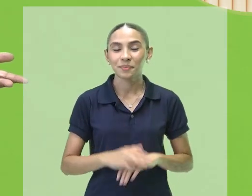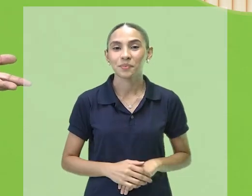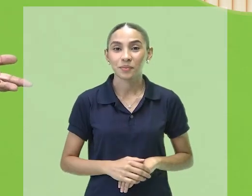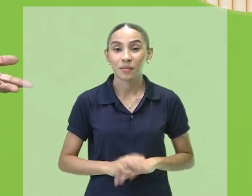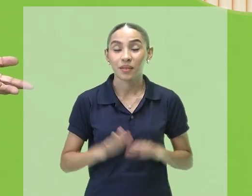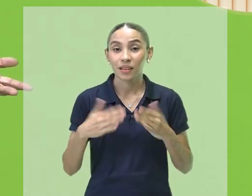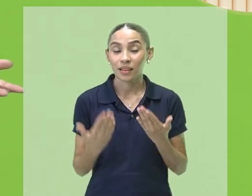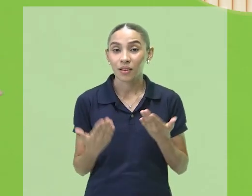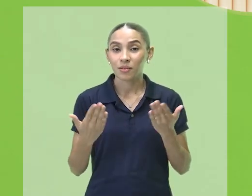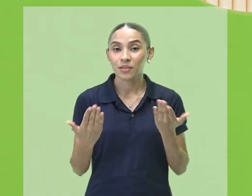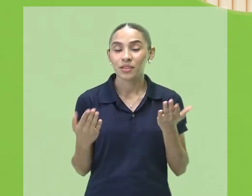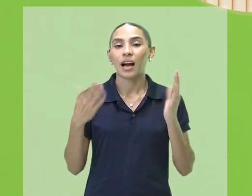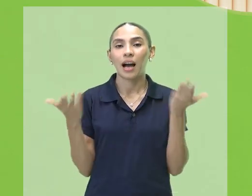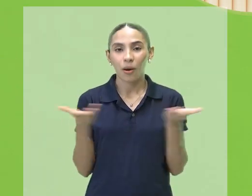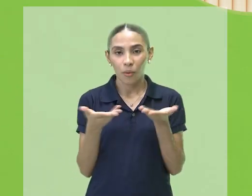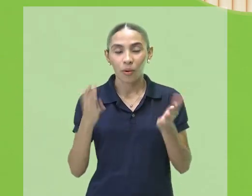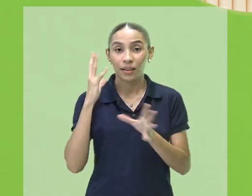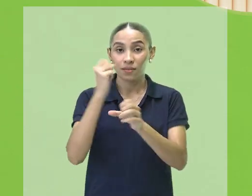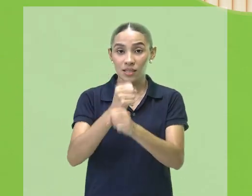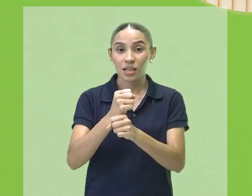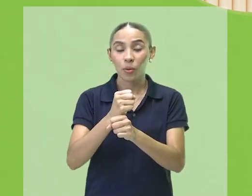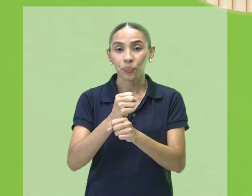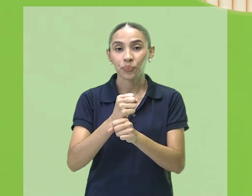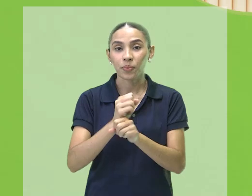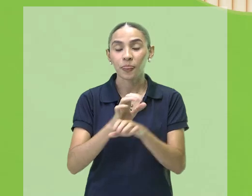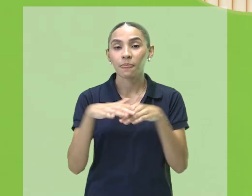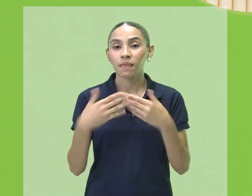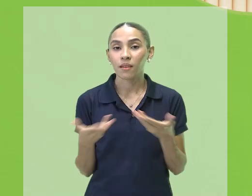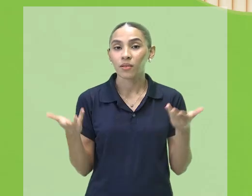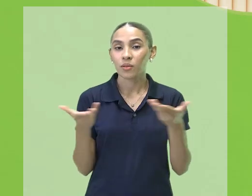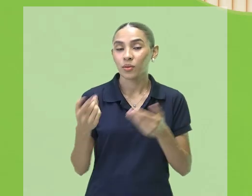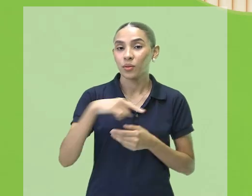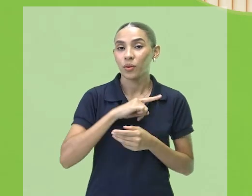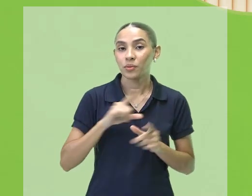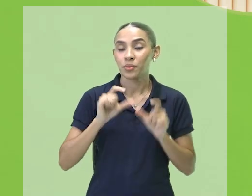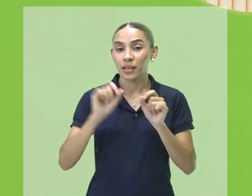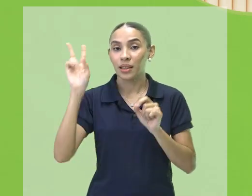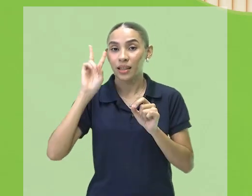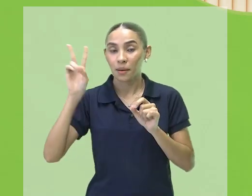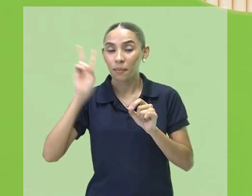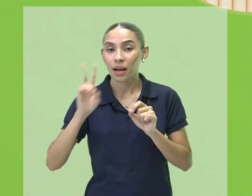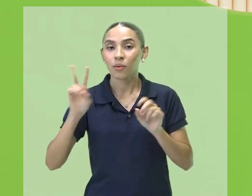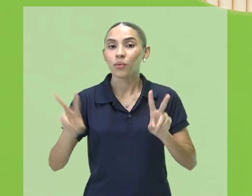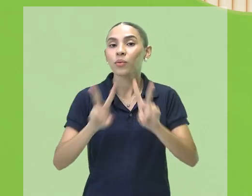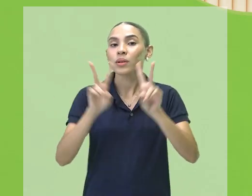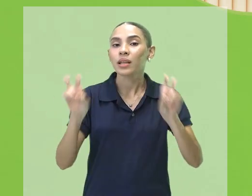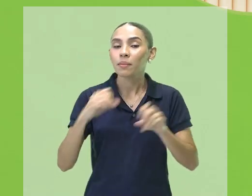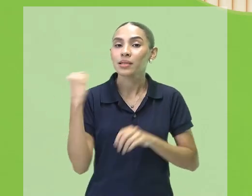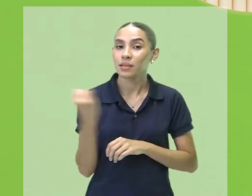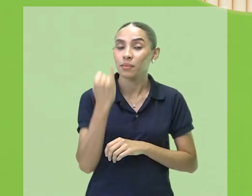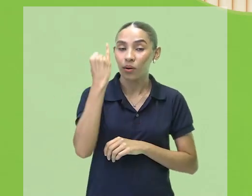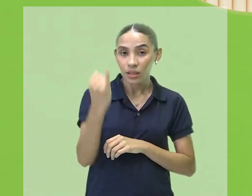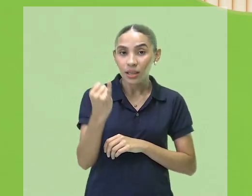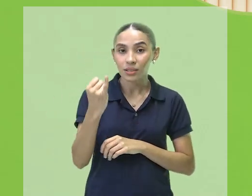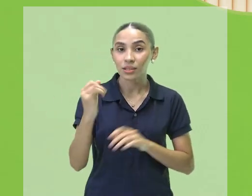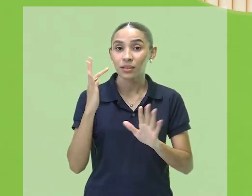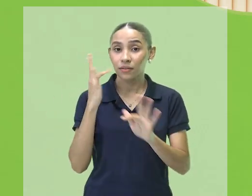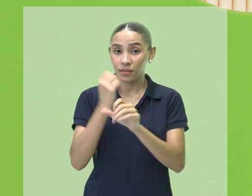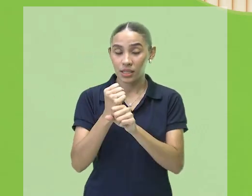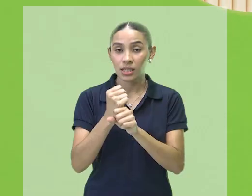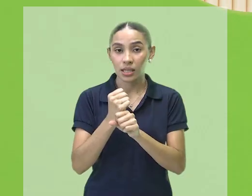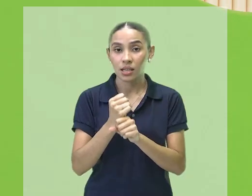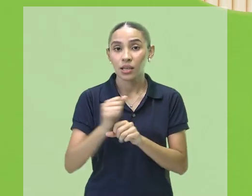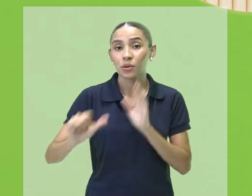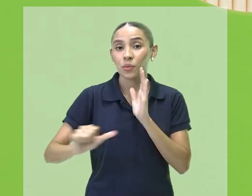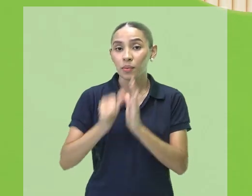Muito bem, pessoal. Chegamos na nossa revisão. E agora nós vamos relembrar os assuntos muito importantes